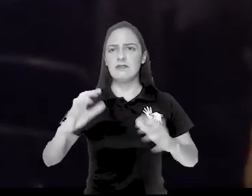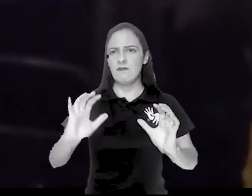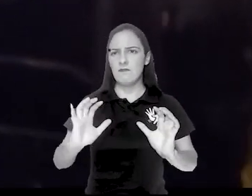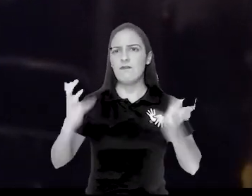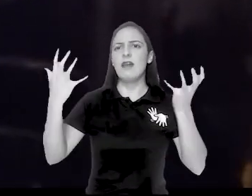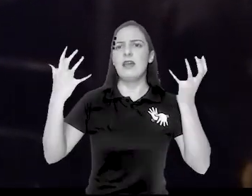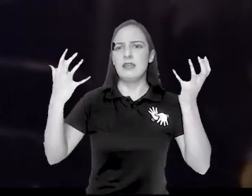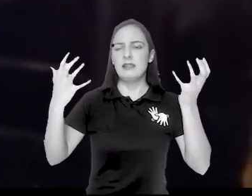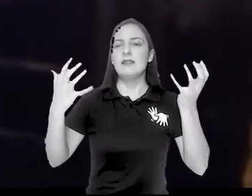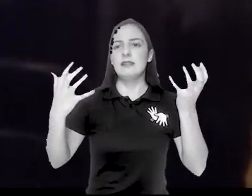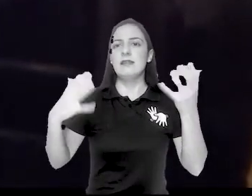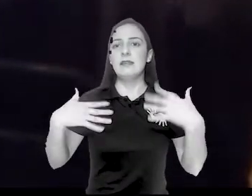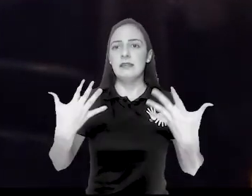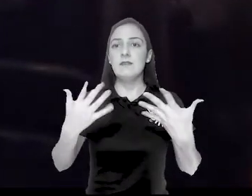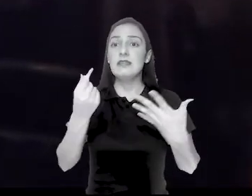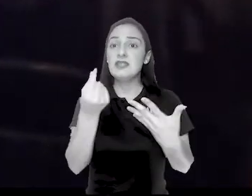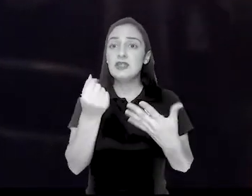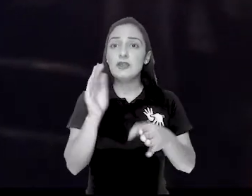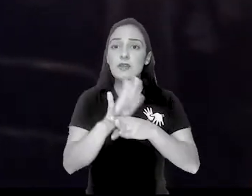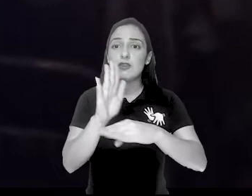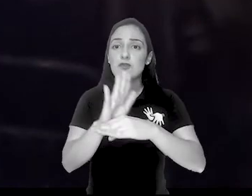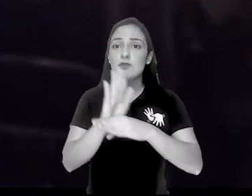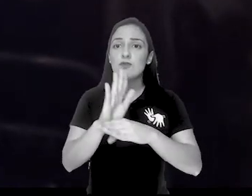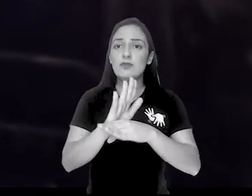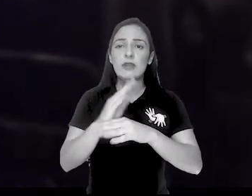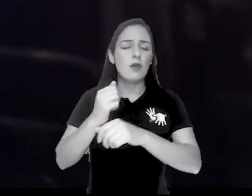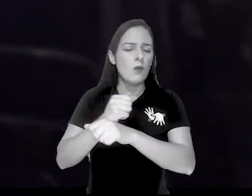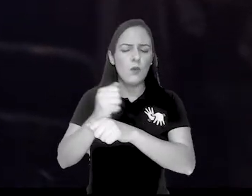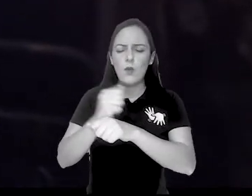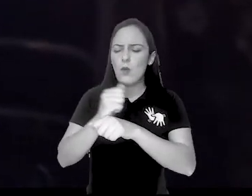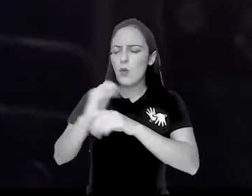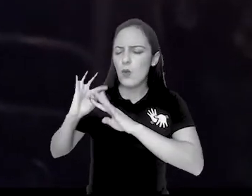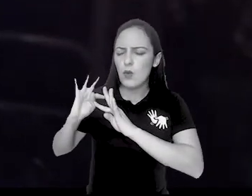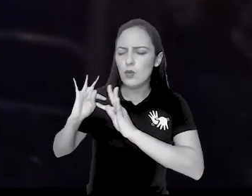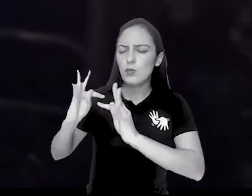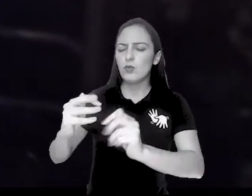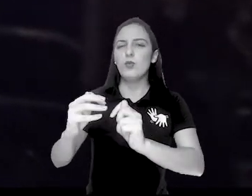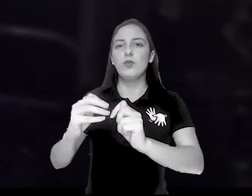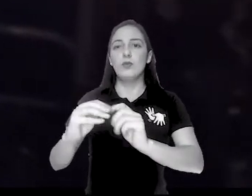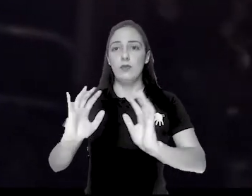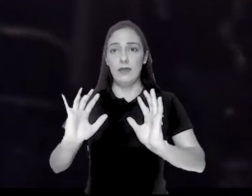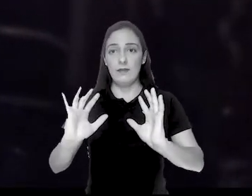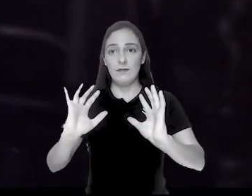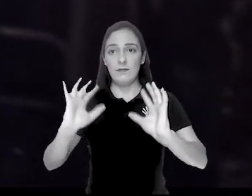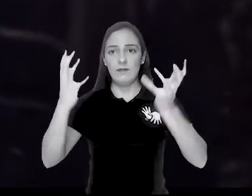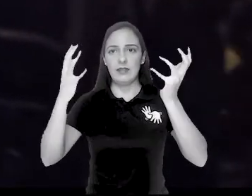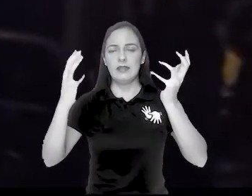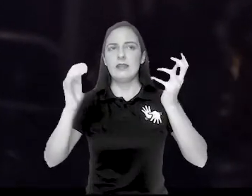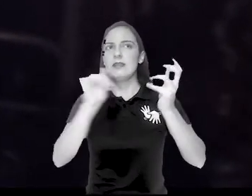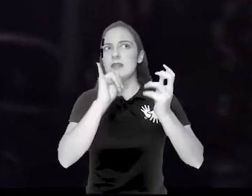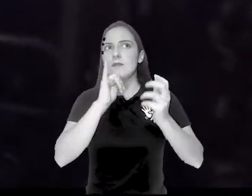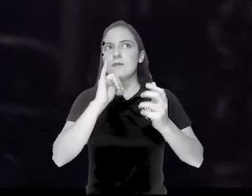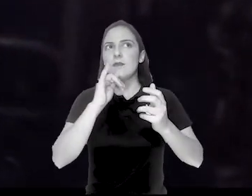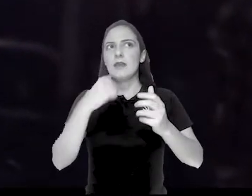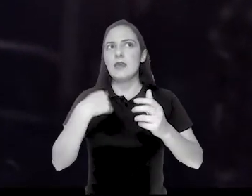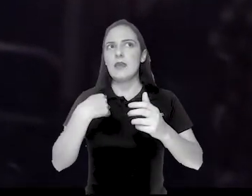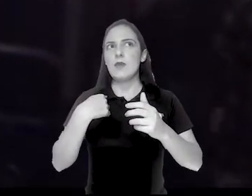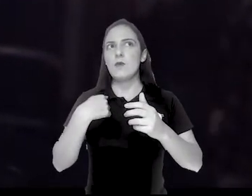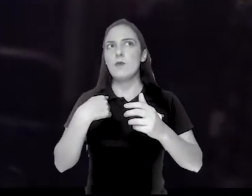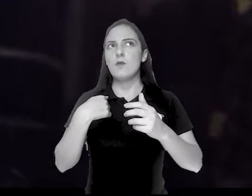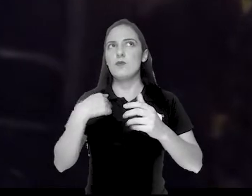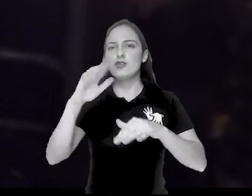ela continua, né? No festival, diretamente, eu trabalho com umas 70